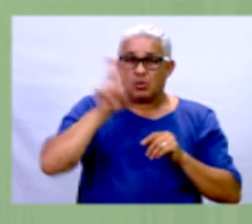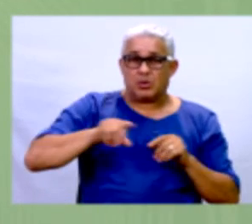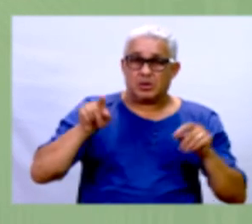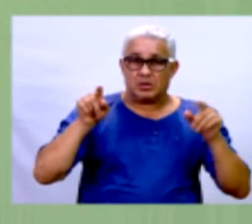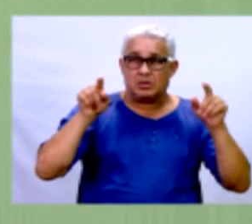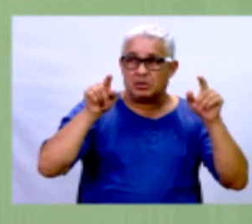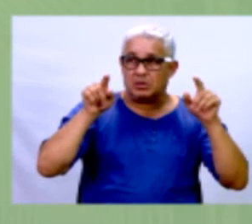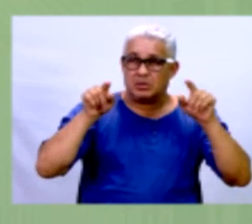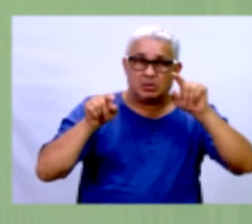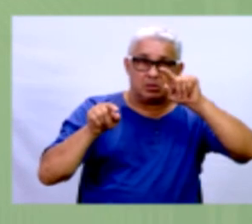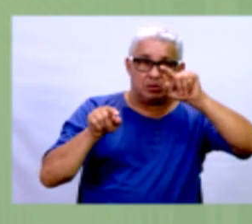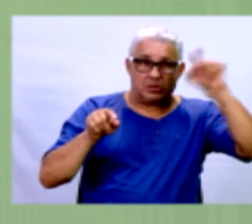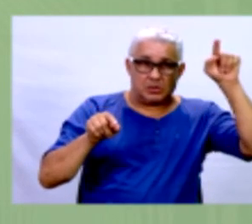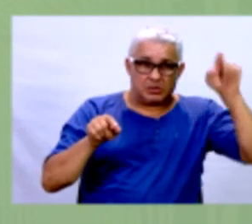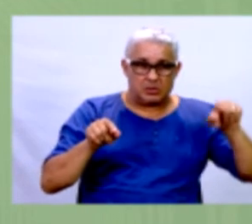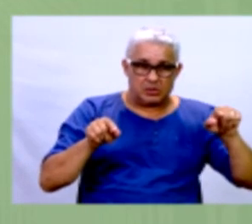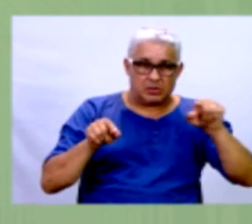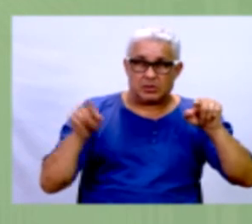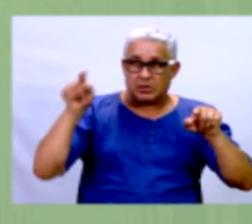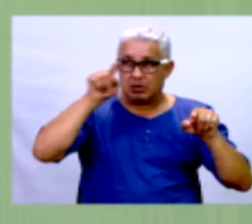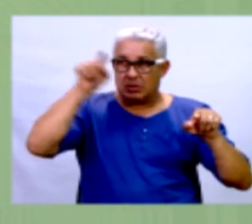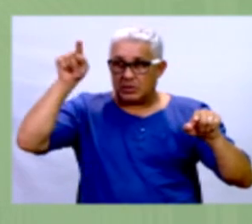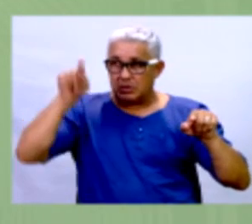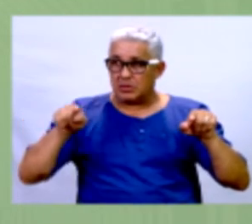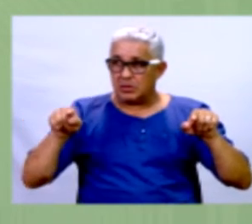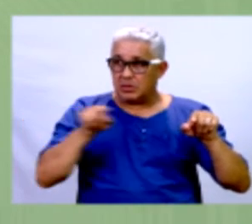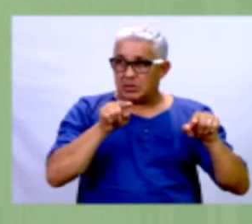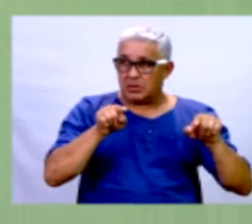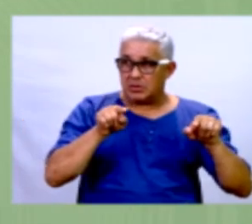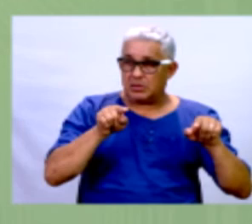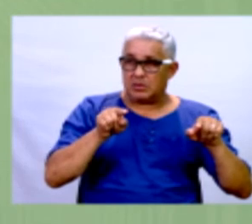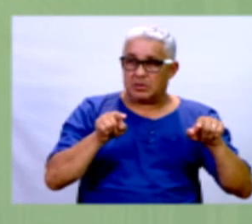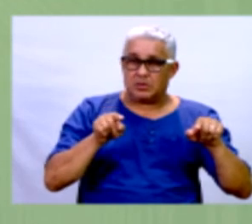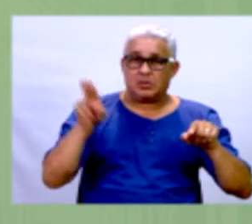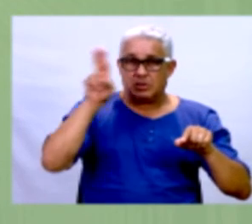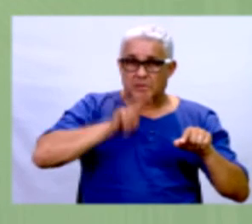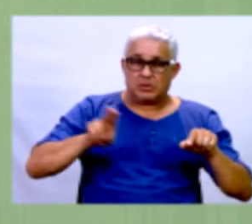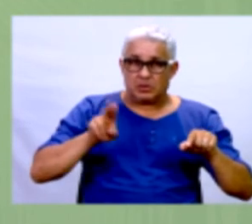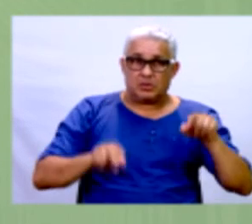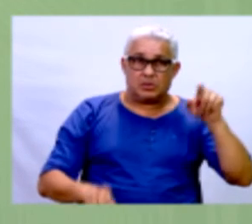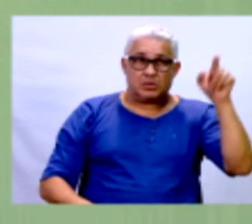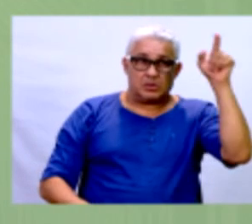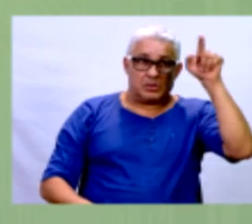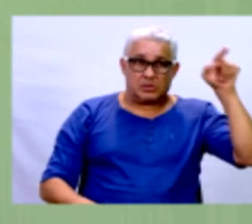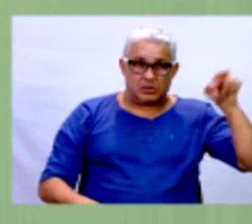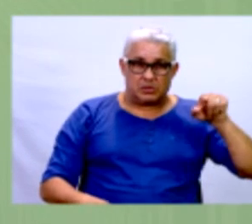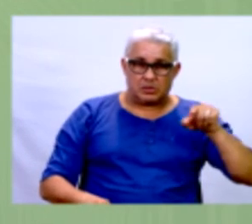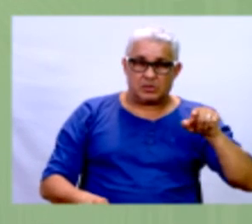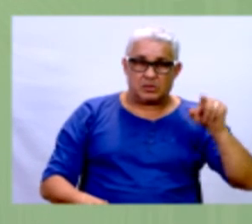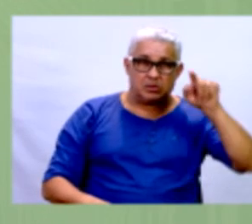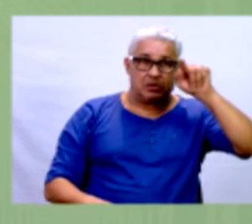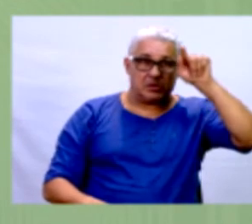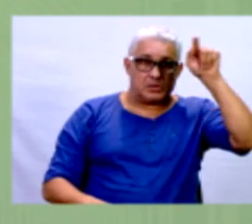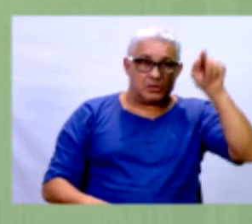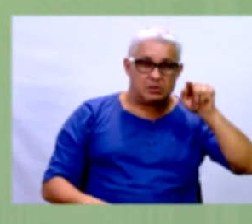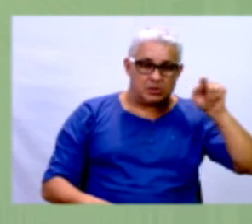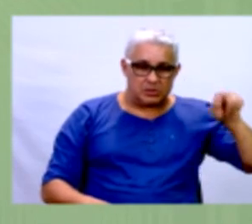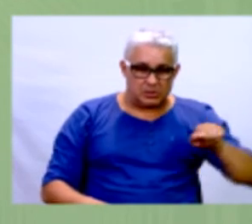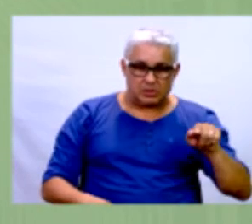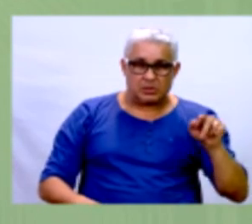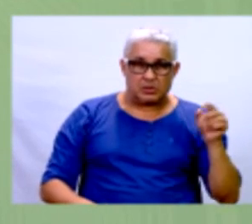partir disso nós criamos e estabelecemos esse padrão no formato chave-valor, né? Chave e